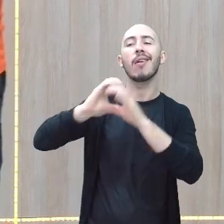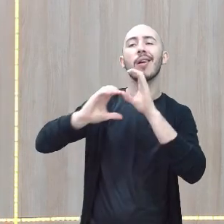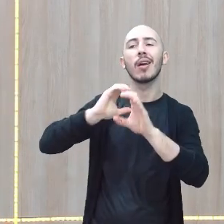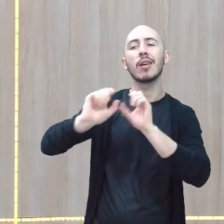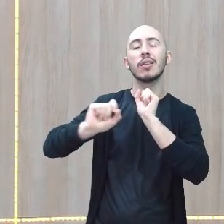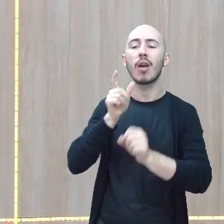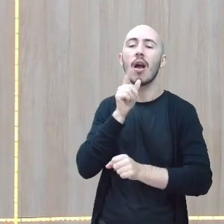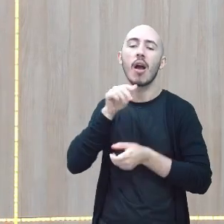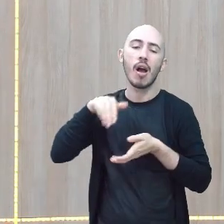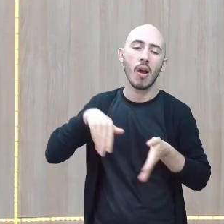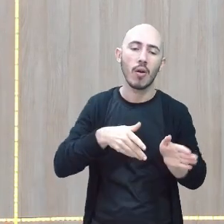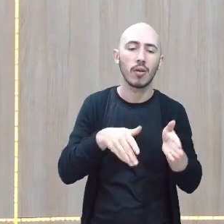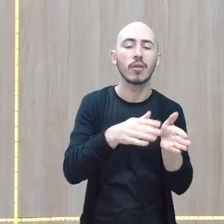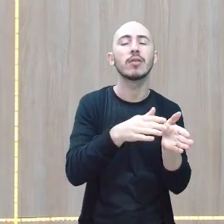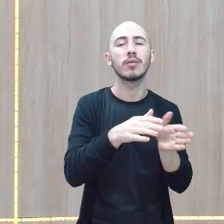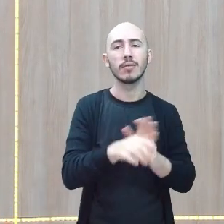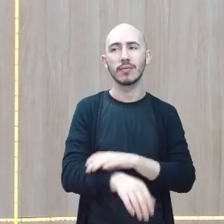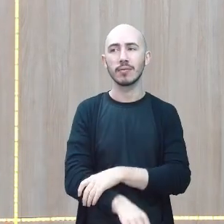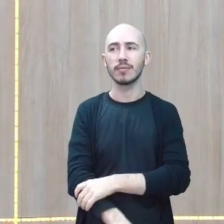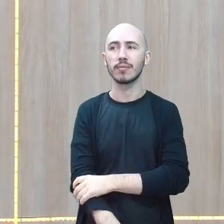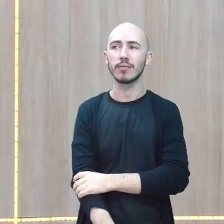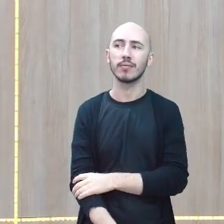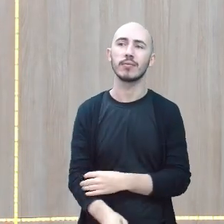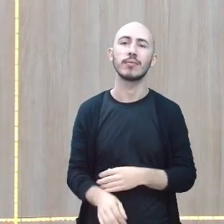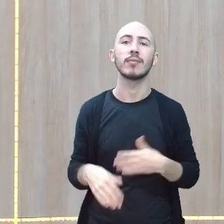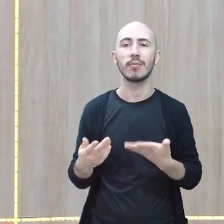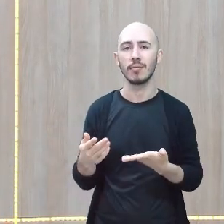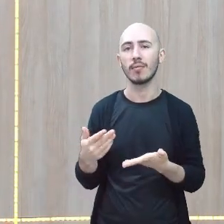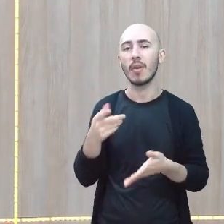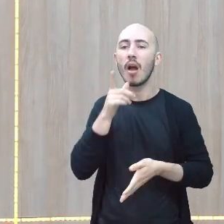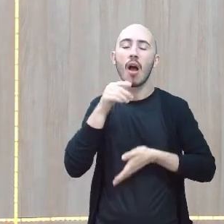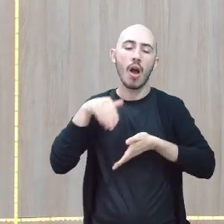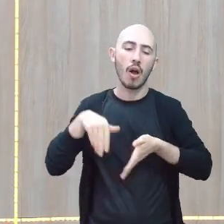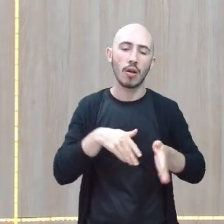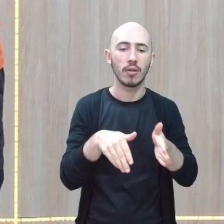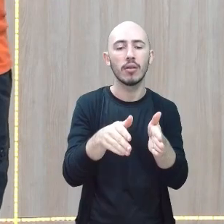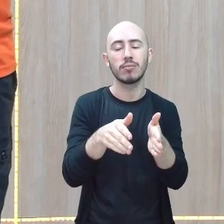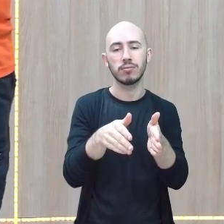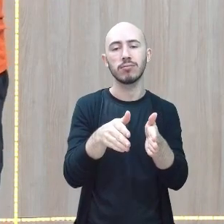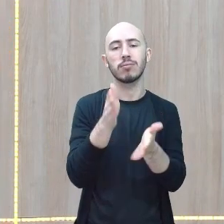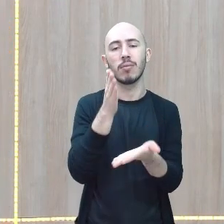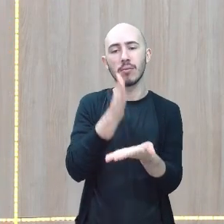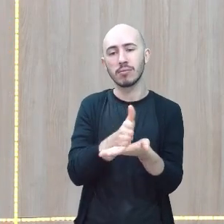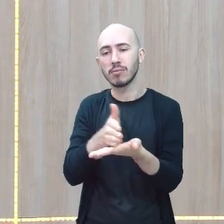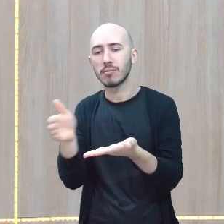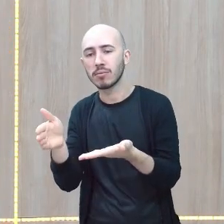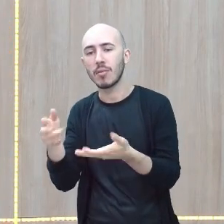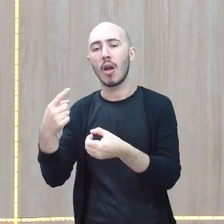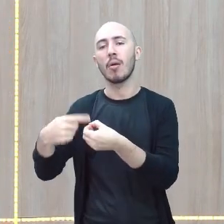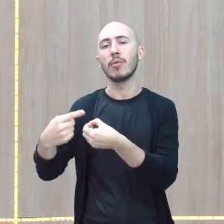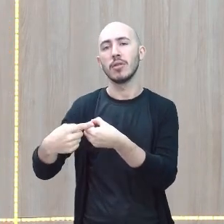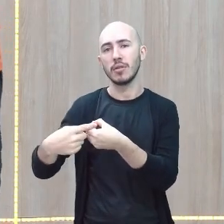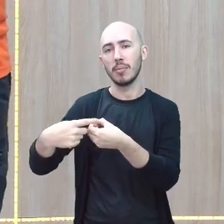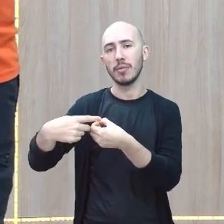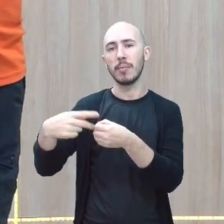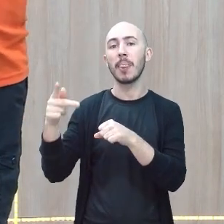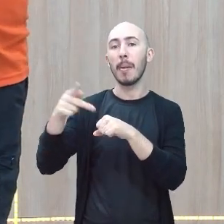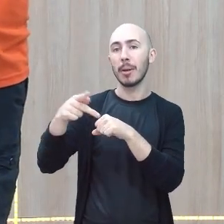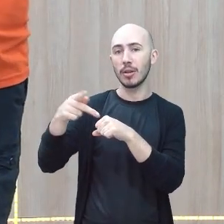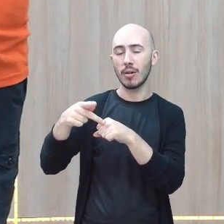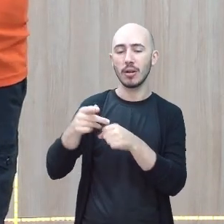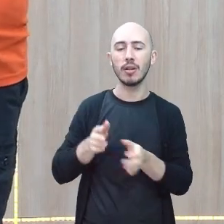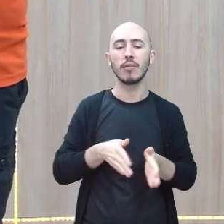né? São Francisco, o Rio São Francisco fazendo divisão ali entre os municípios de Petrolina, né,